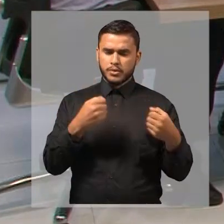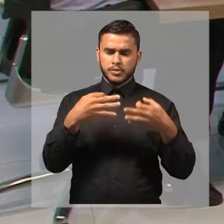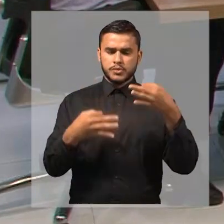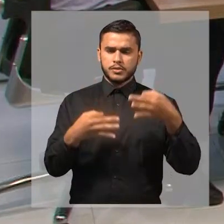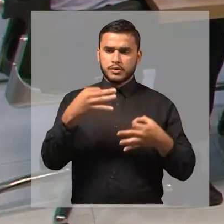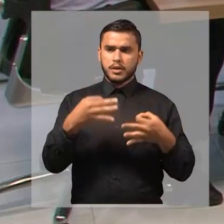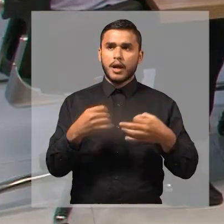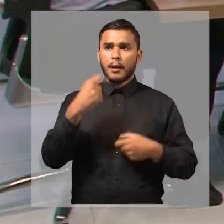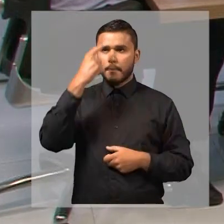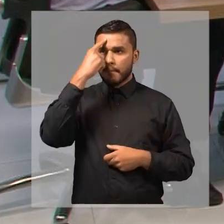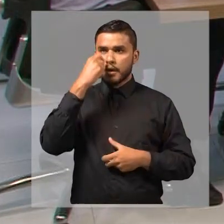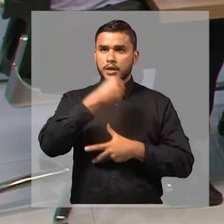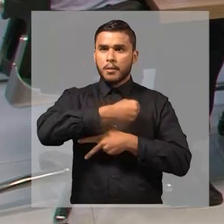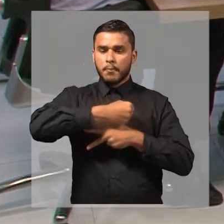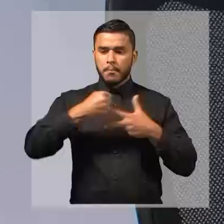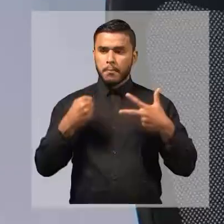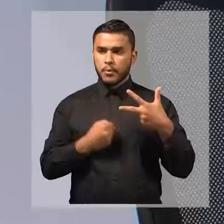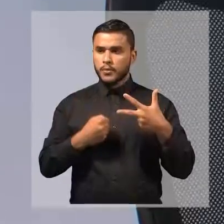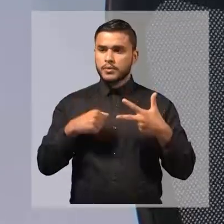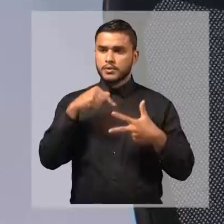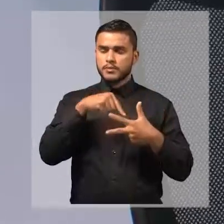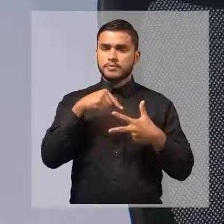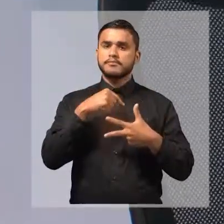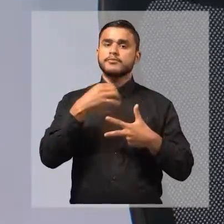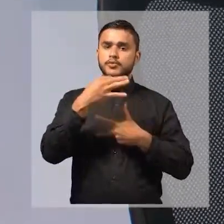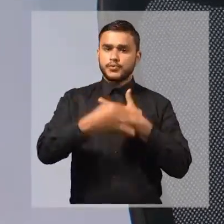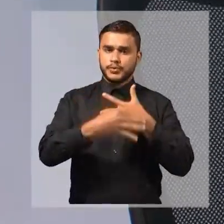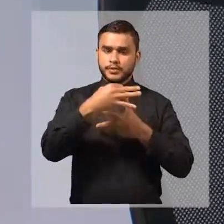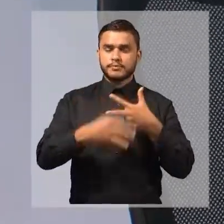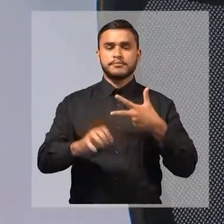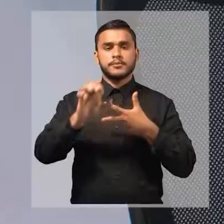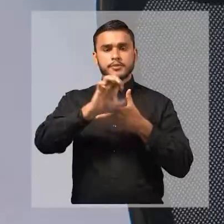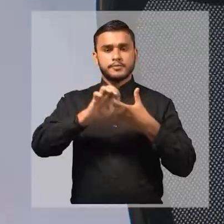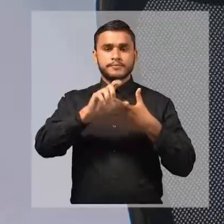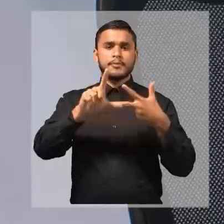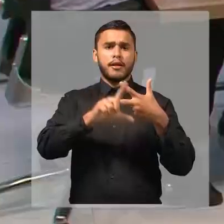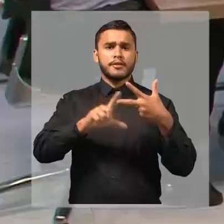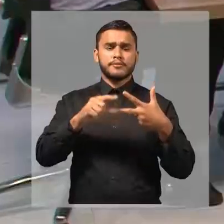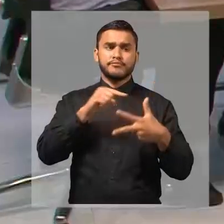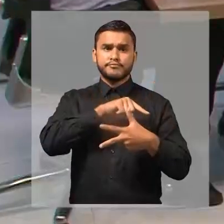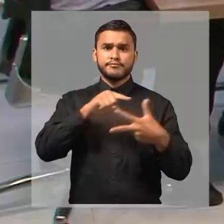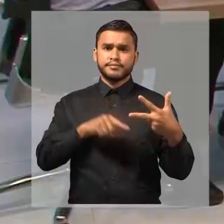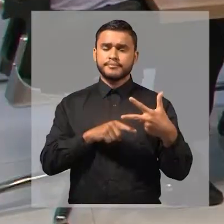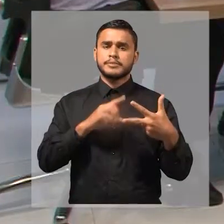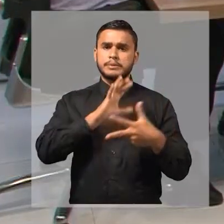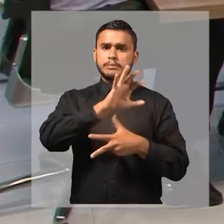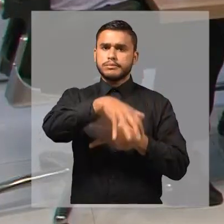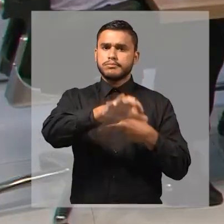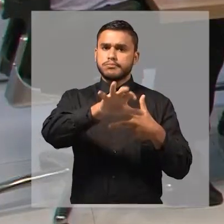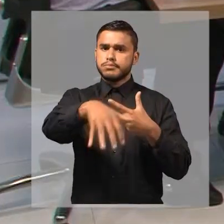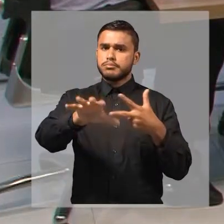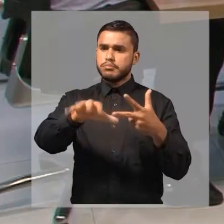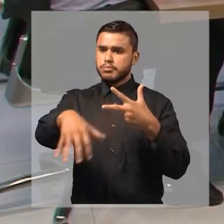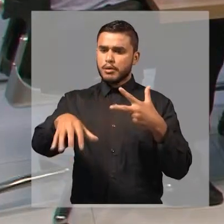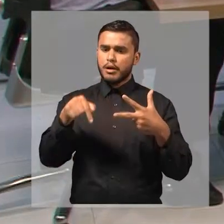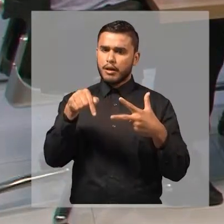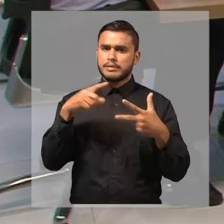crise não está apenas no Executivo e no Legislativo, temos também no Poder Judiciário. A propósito, eu quero até chamar